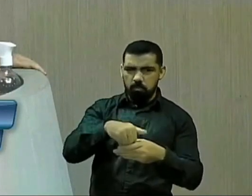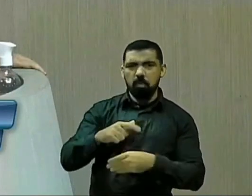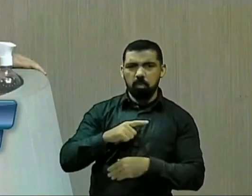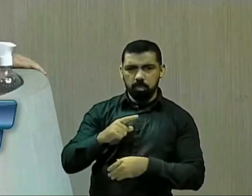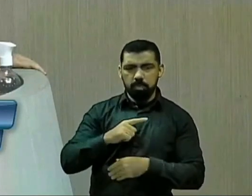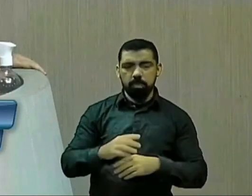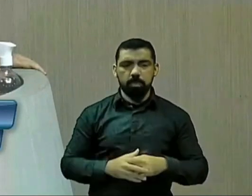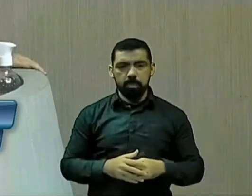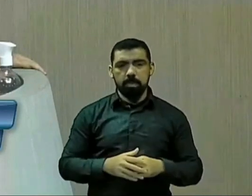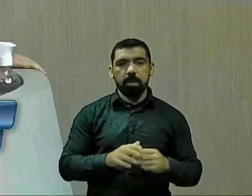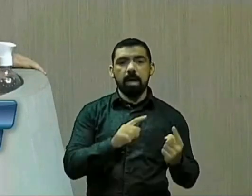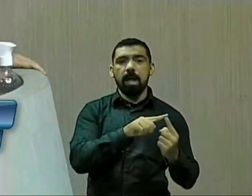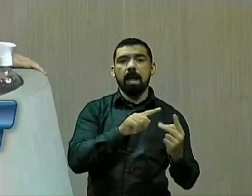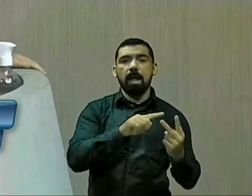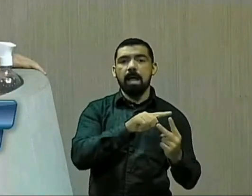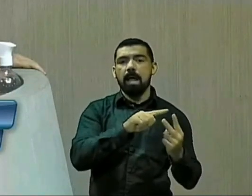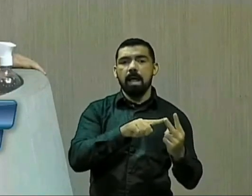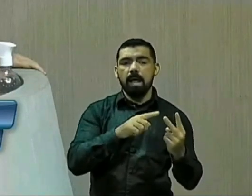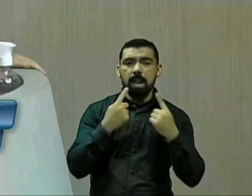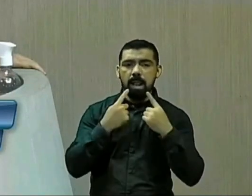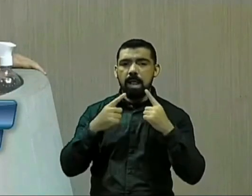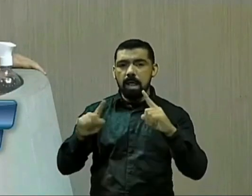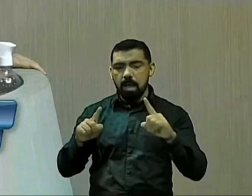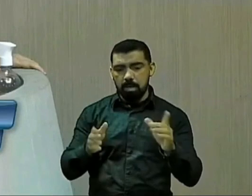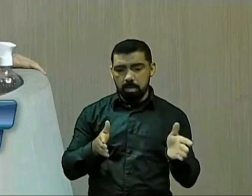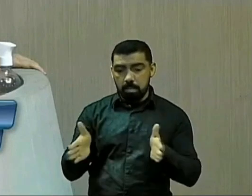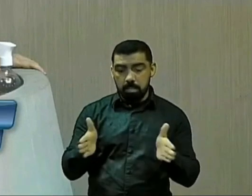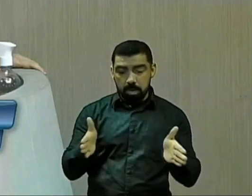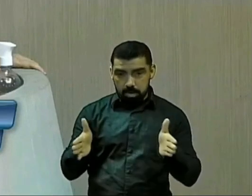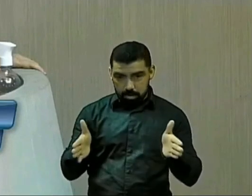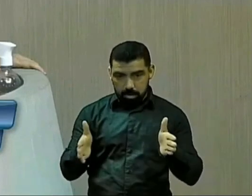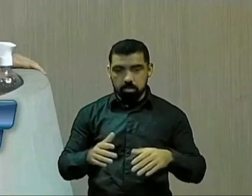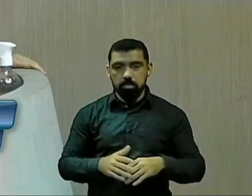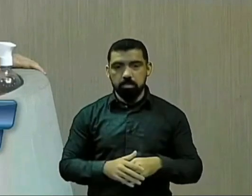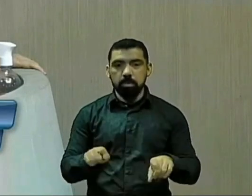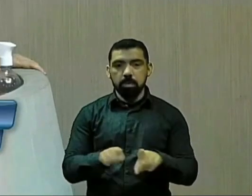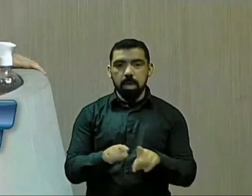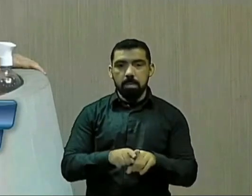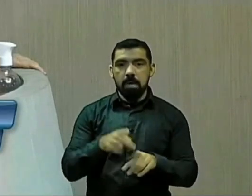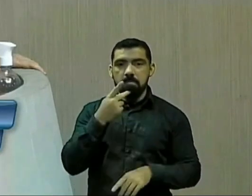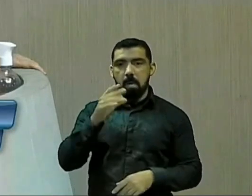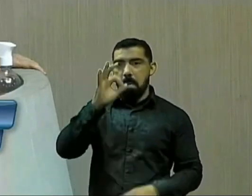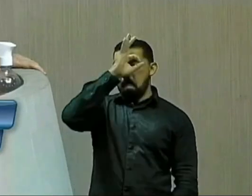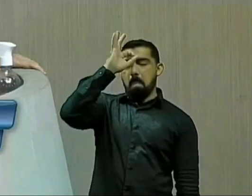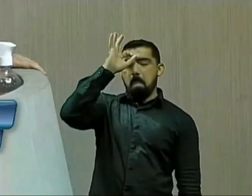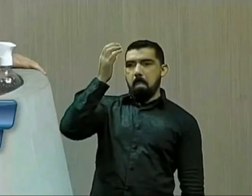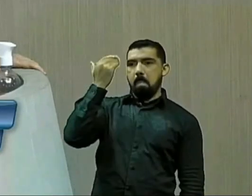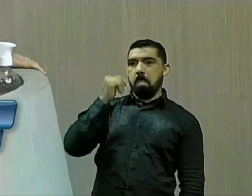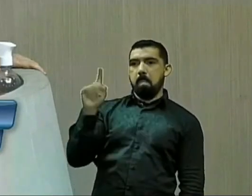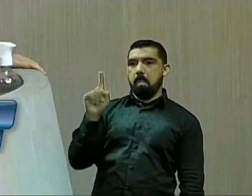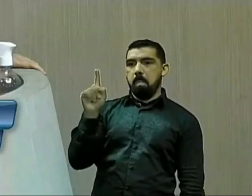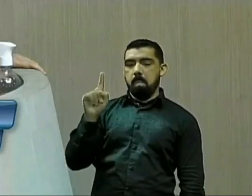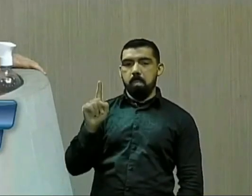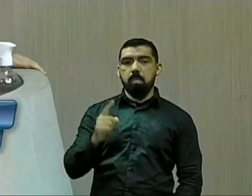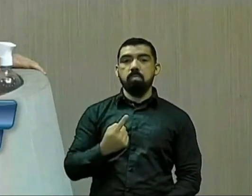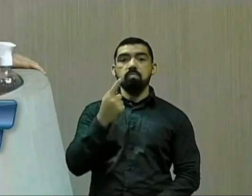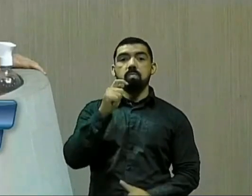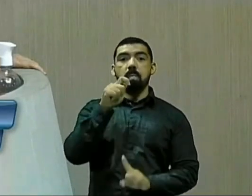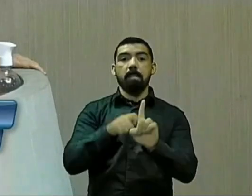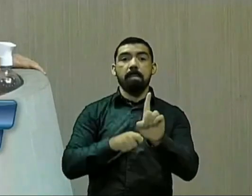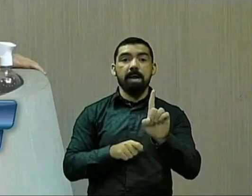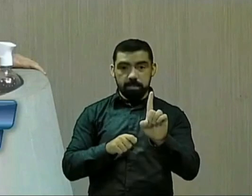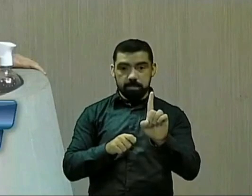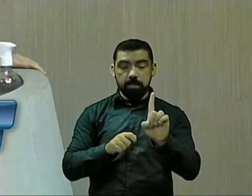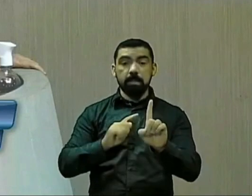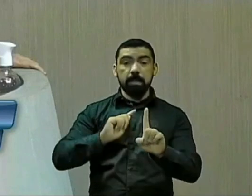só vieram a reclamar esses mandatos e dizer que não sabiam ser candidatas 1 mês e